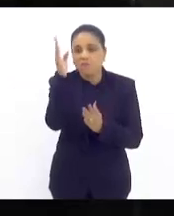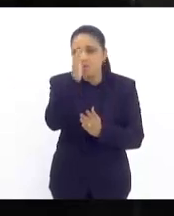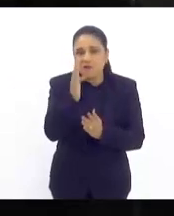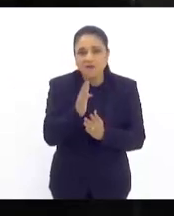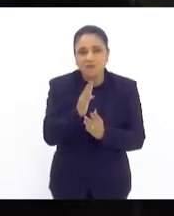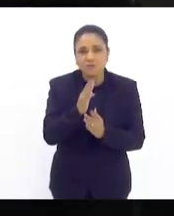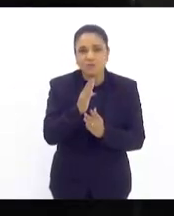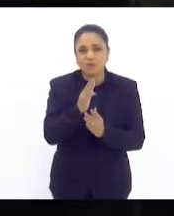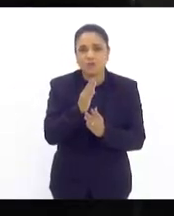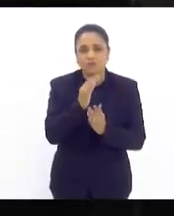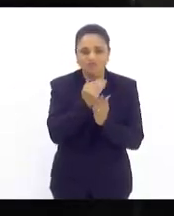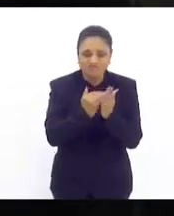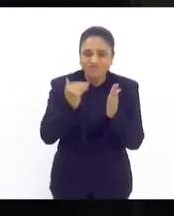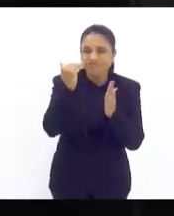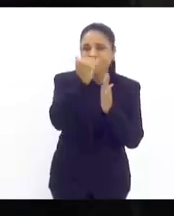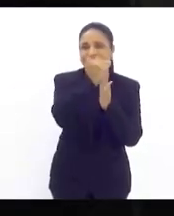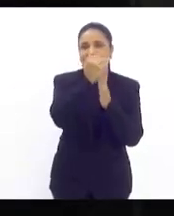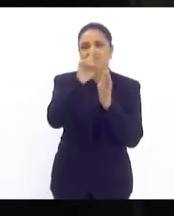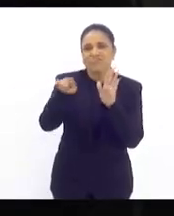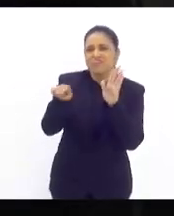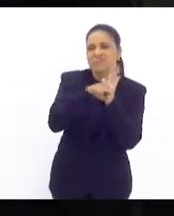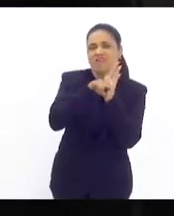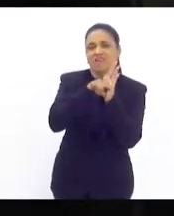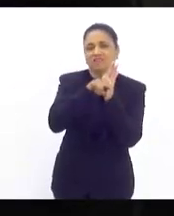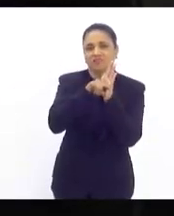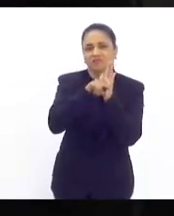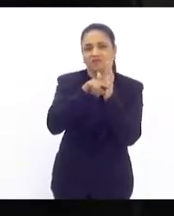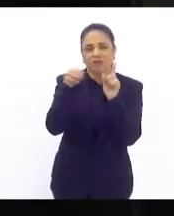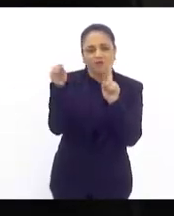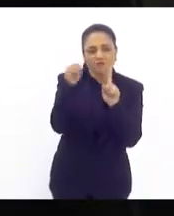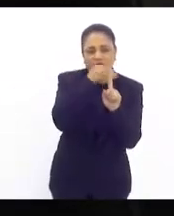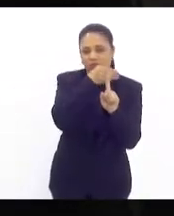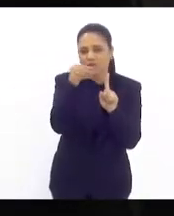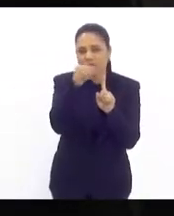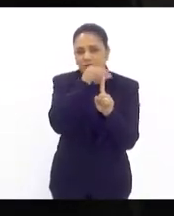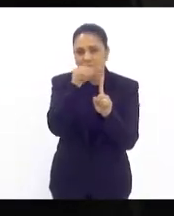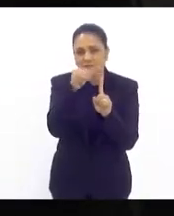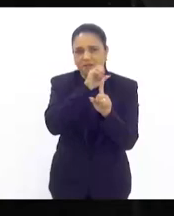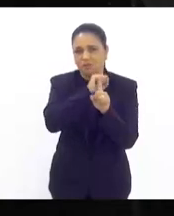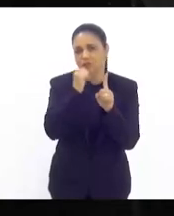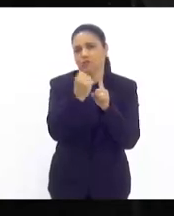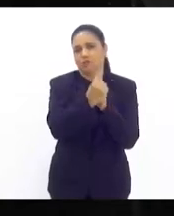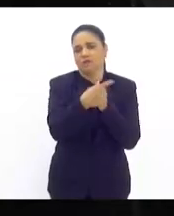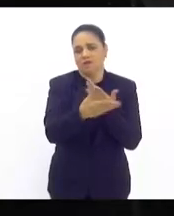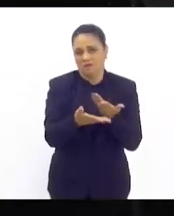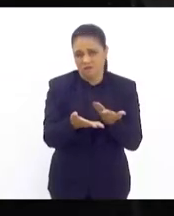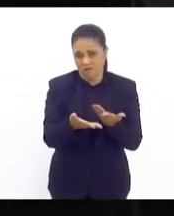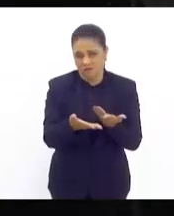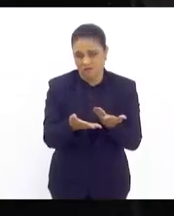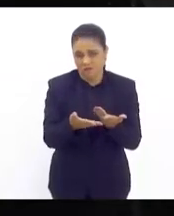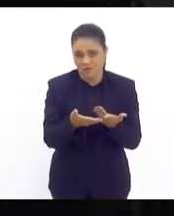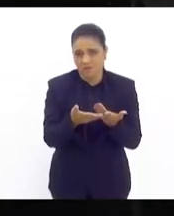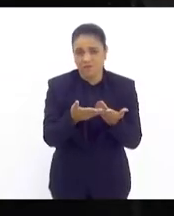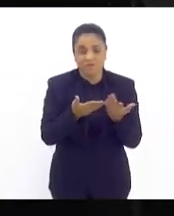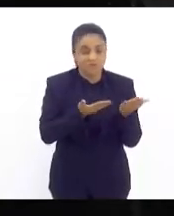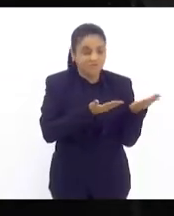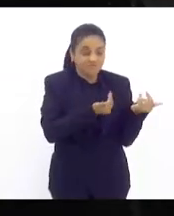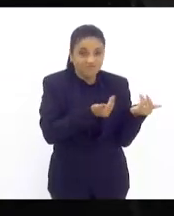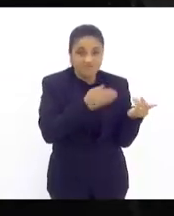negativa é na questão da vulnerabilidade social Então essas grávidas